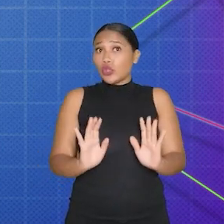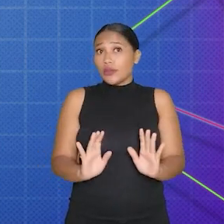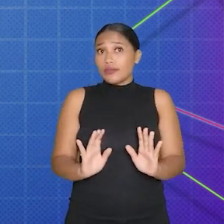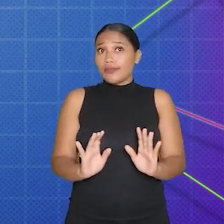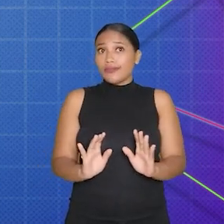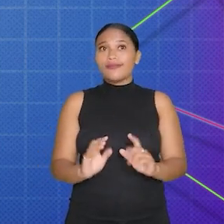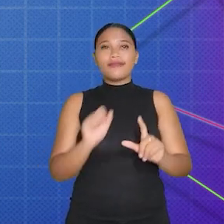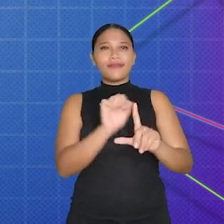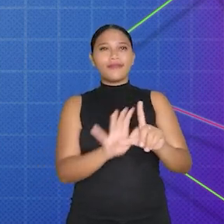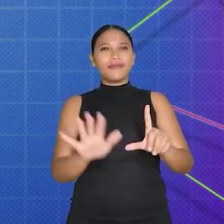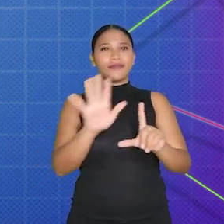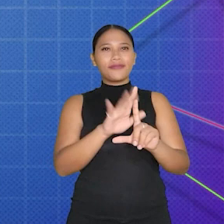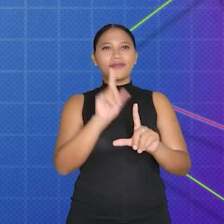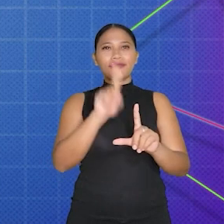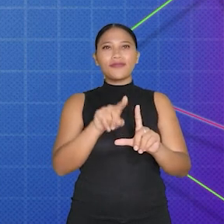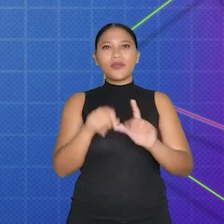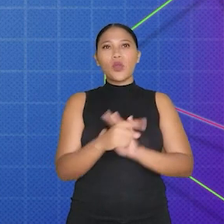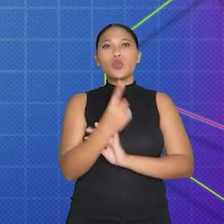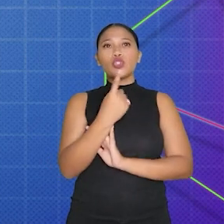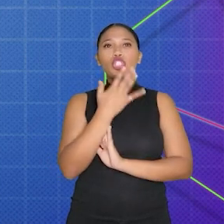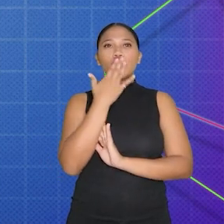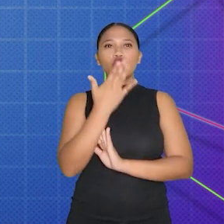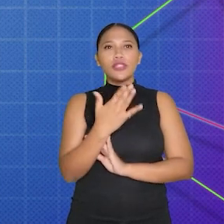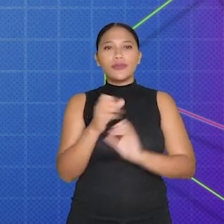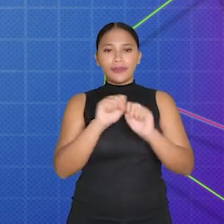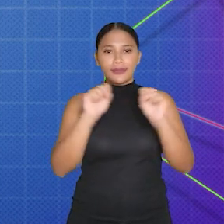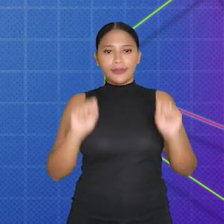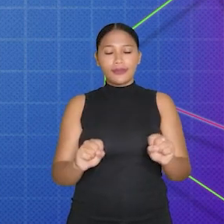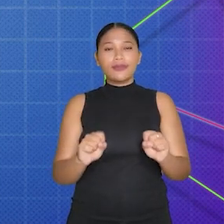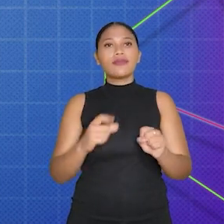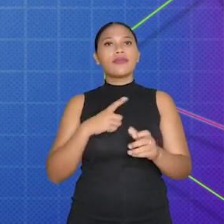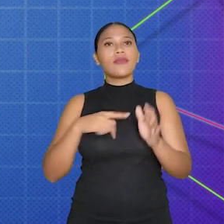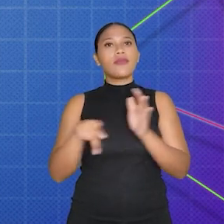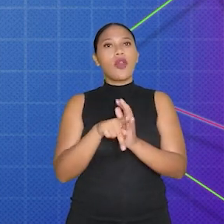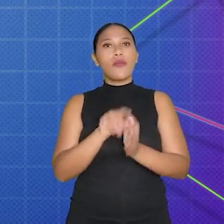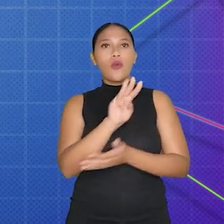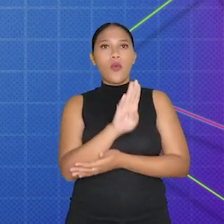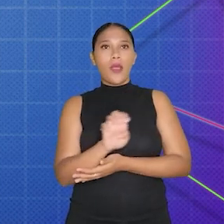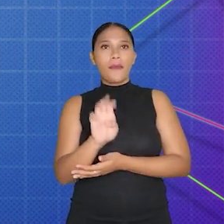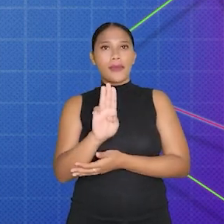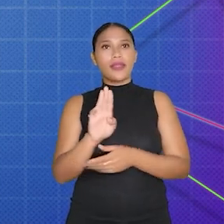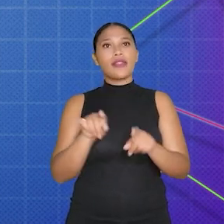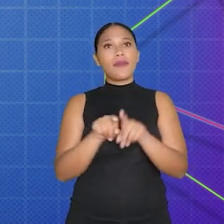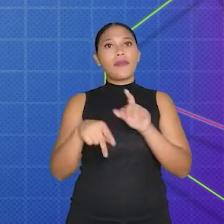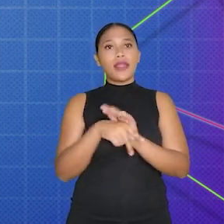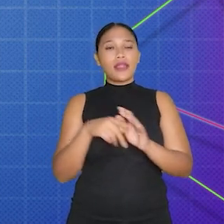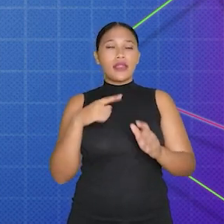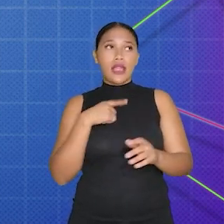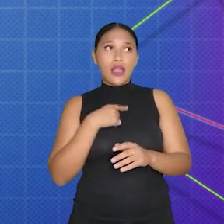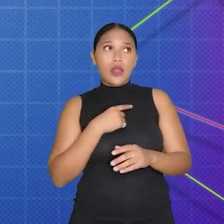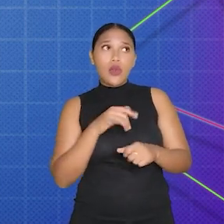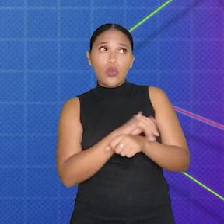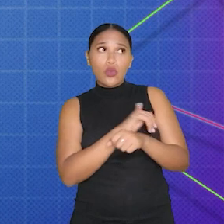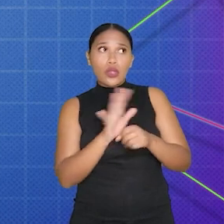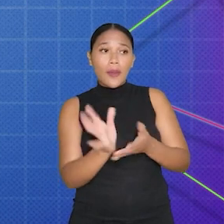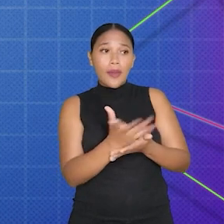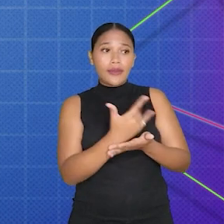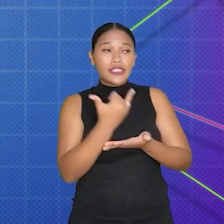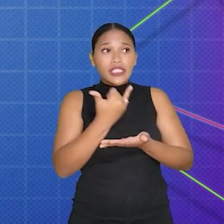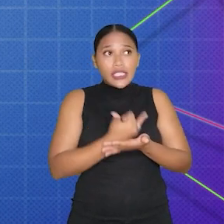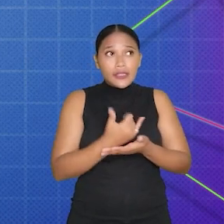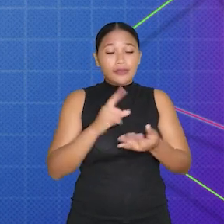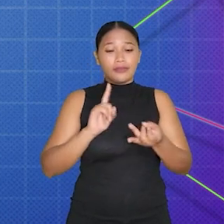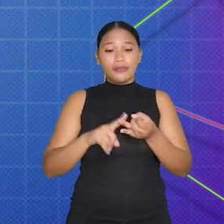em sua infraestrutura. As plataformas são um tipo de sistema operacional na web, com recursos como autenticação de